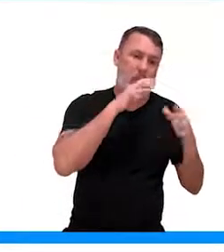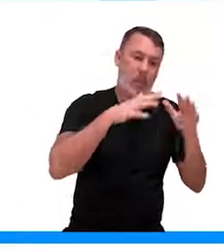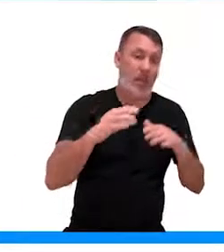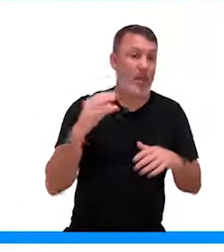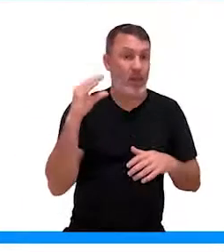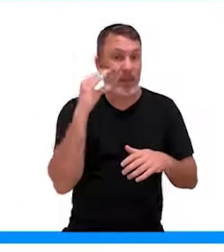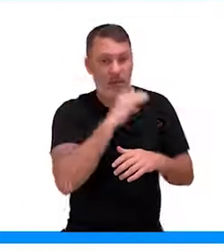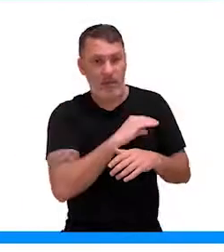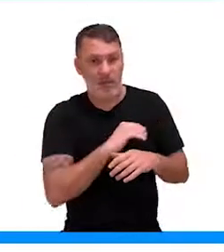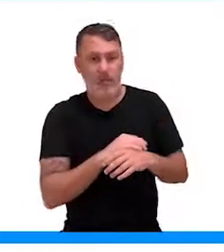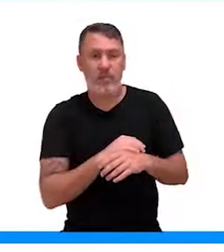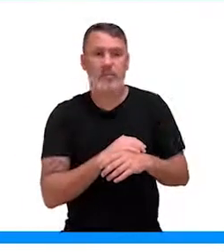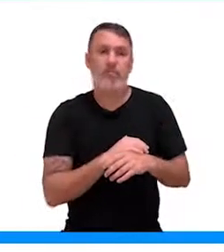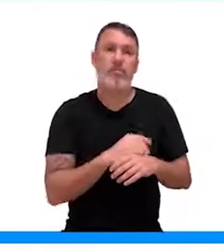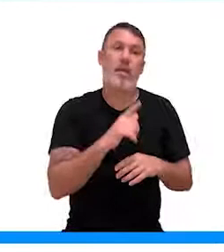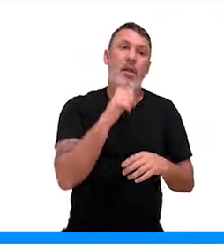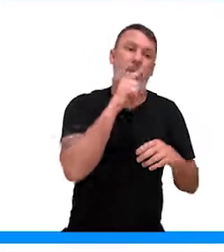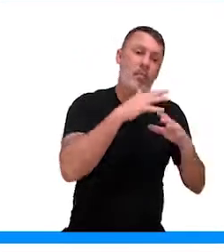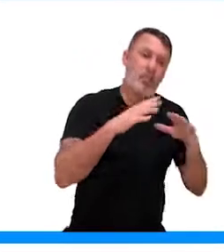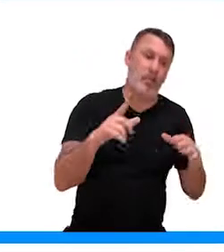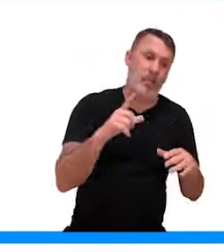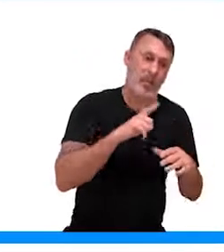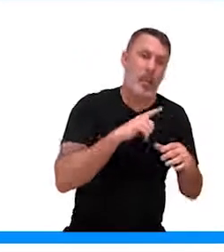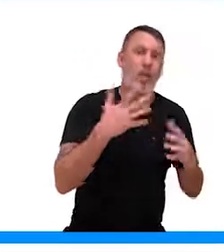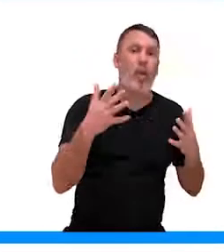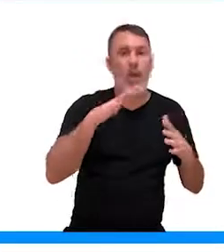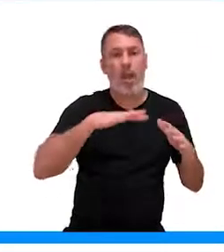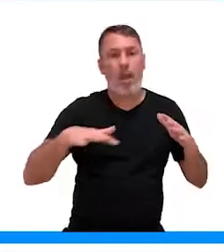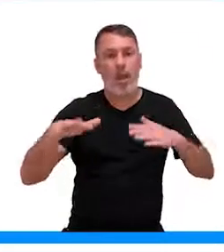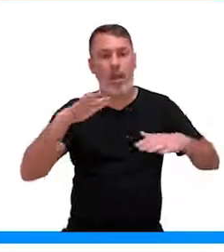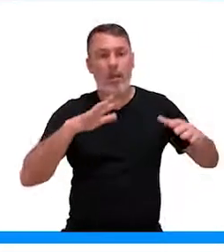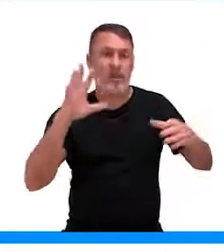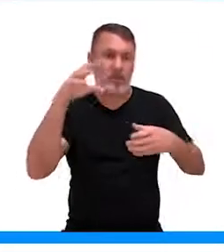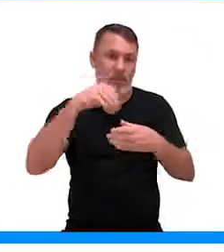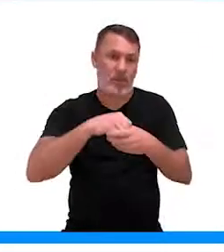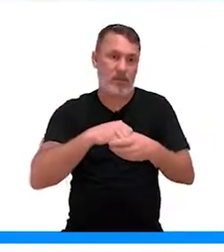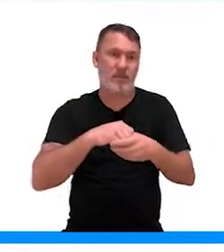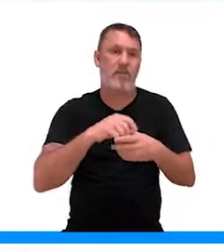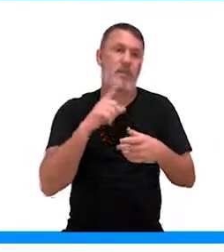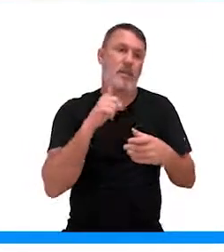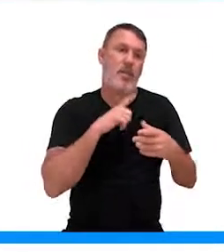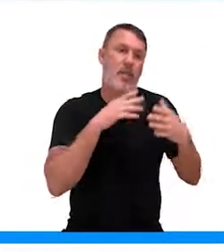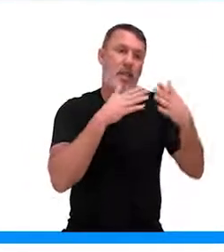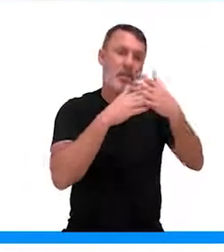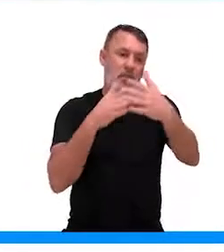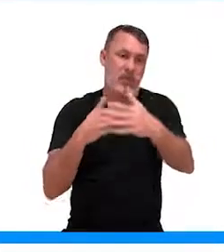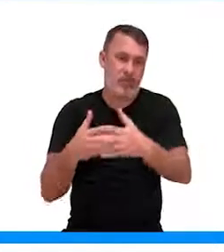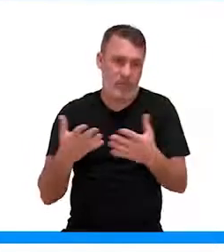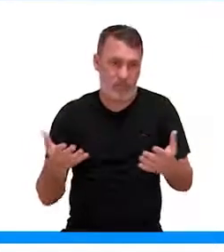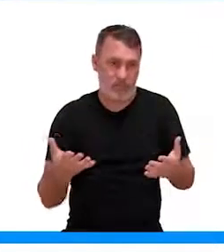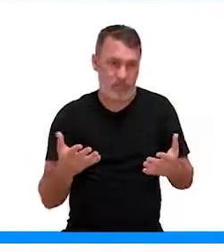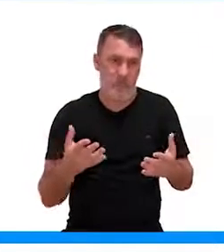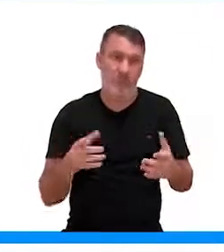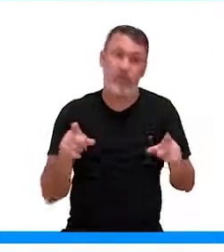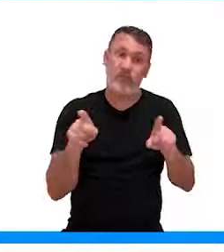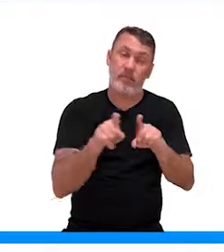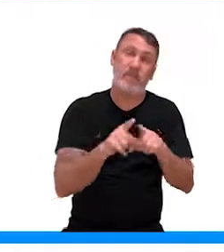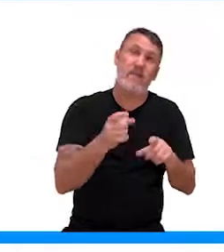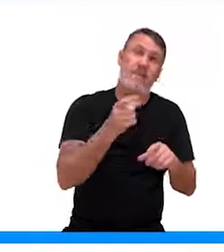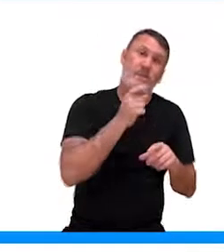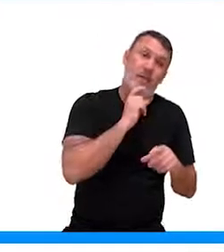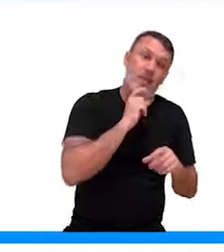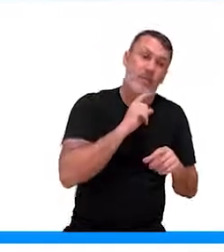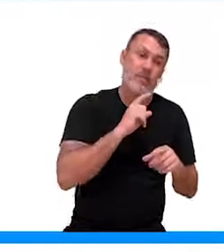são originadas, claro, em áreas próximas aos limites equatoriais e tropicais do nosso planeta, e as correntes frias, que são